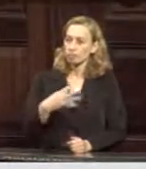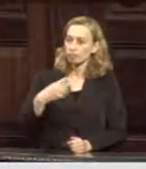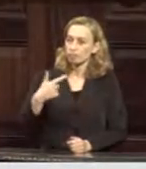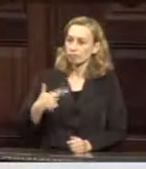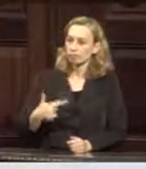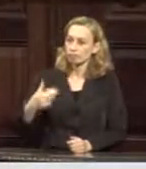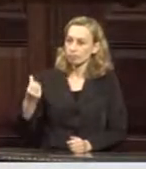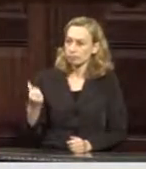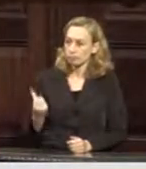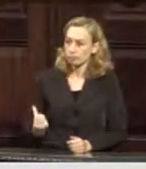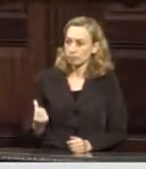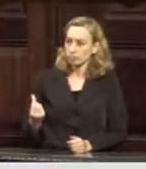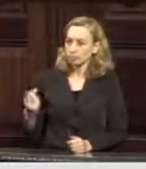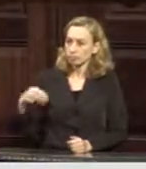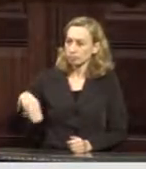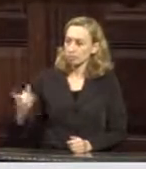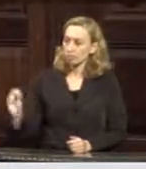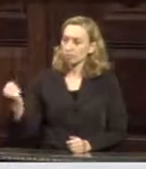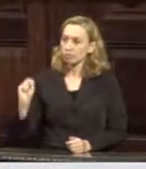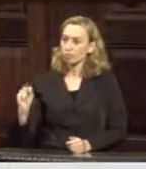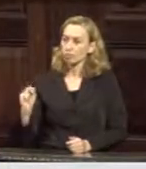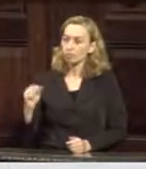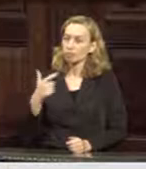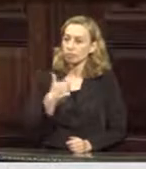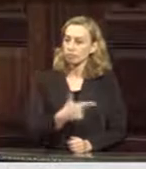R$ 326.000. Em 2016,